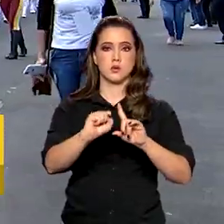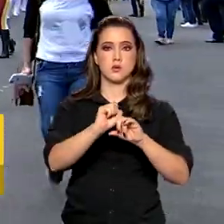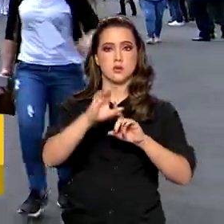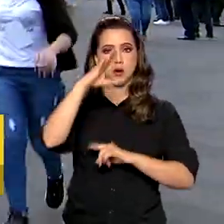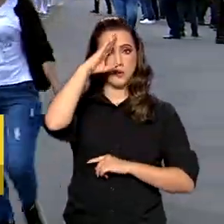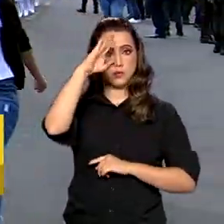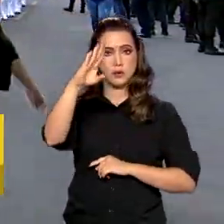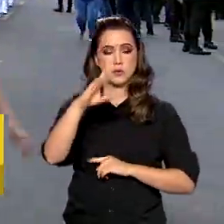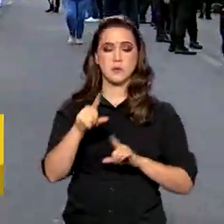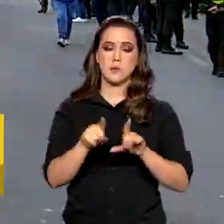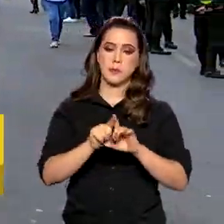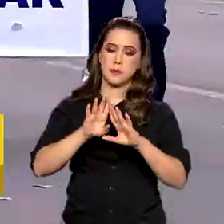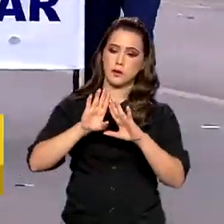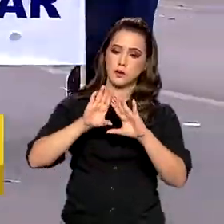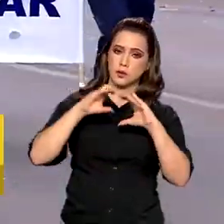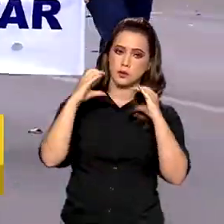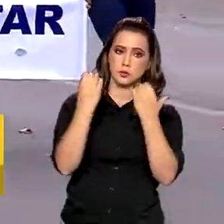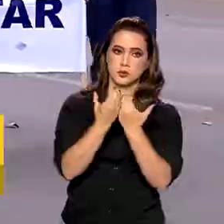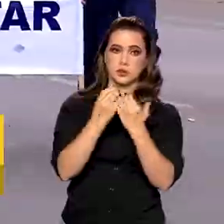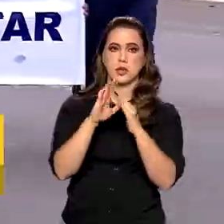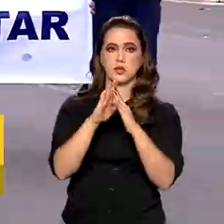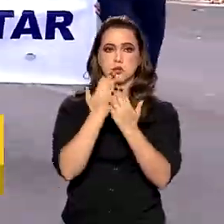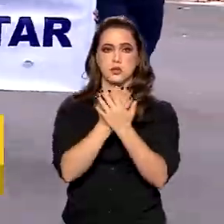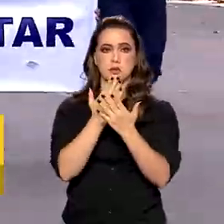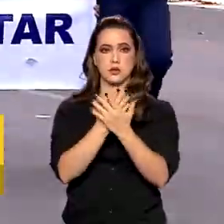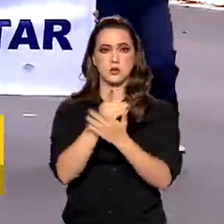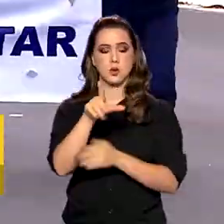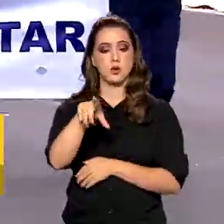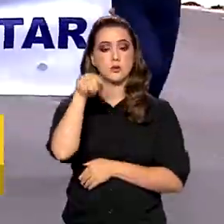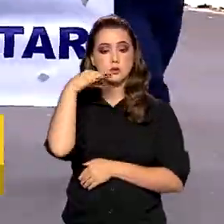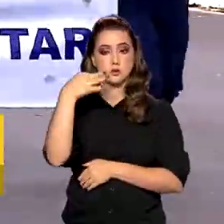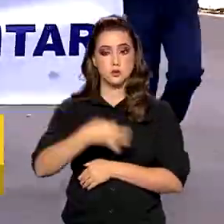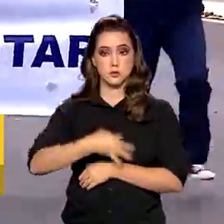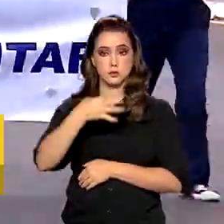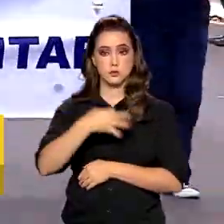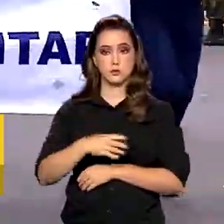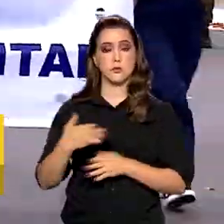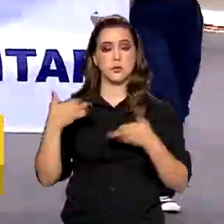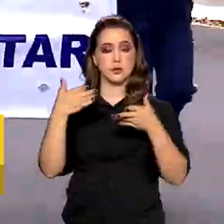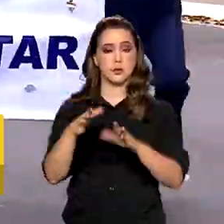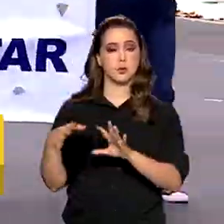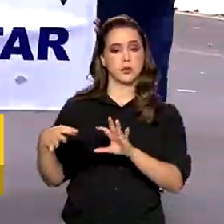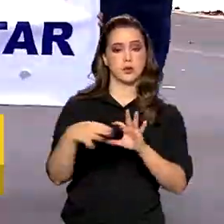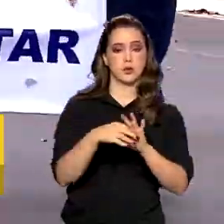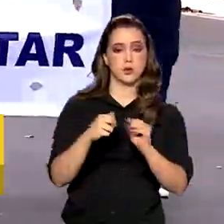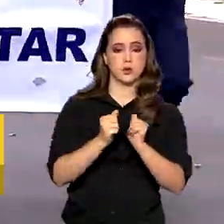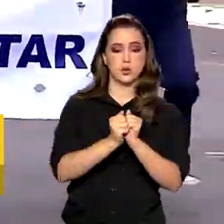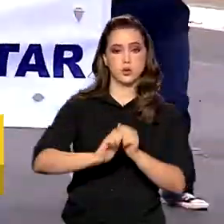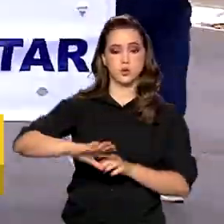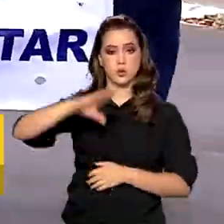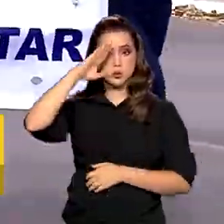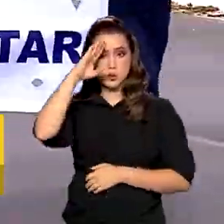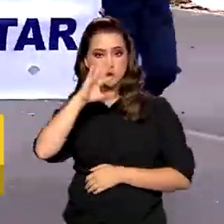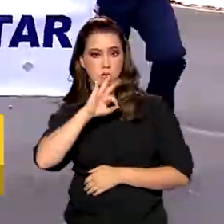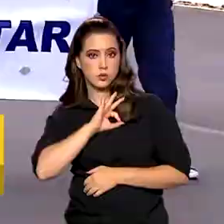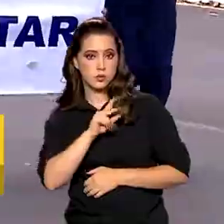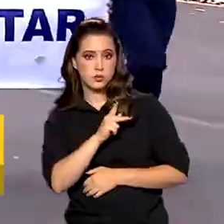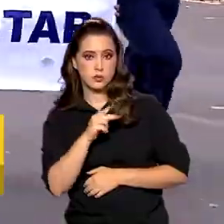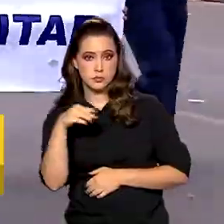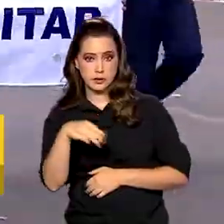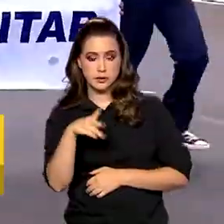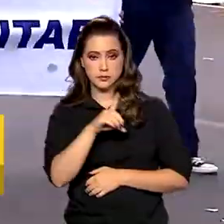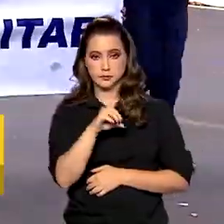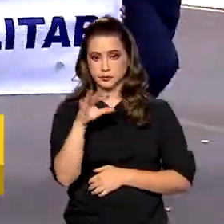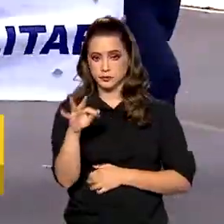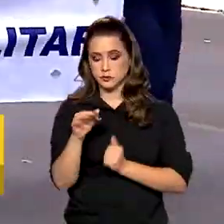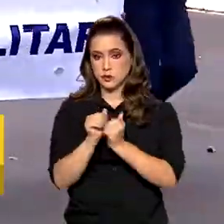a comunidade escolar optou por aderir ao modelo de gestão compartilhada com a participação da Polícia Militar do Distrito